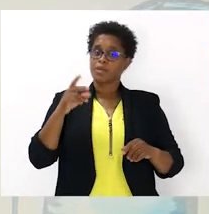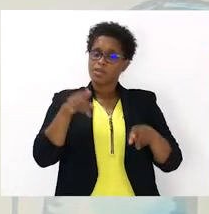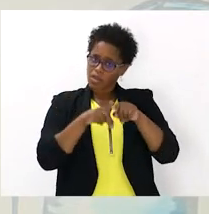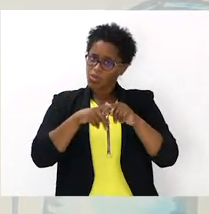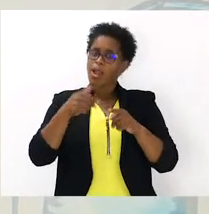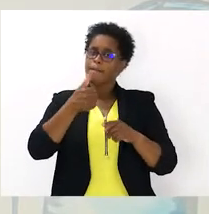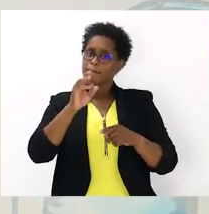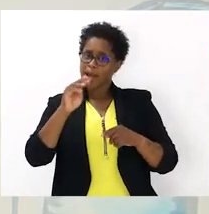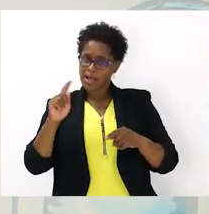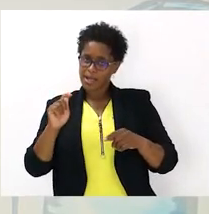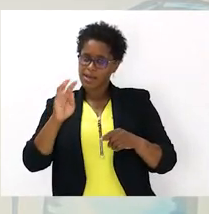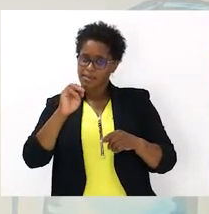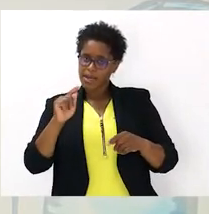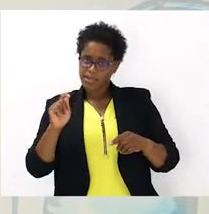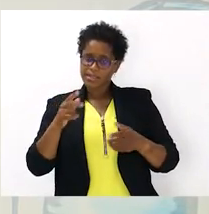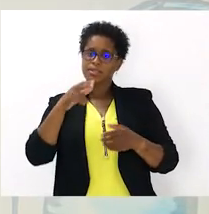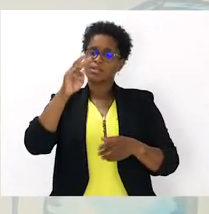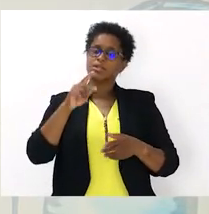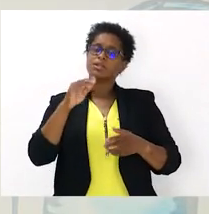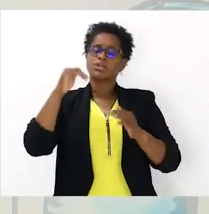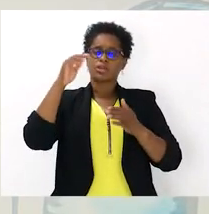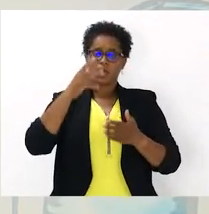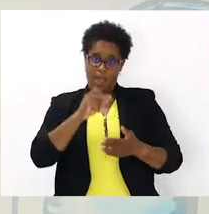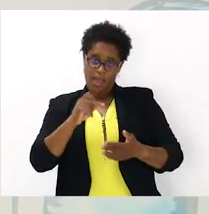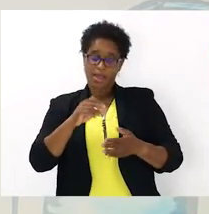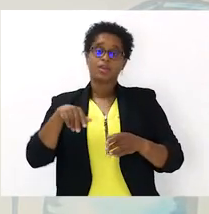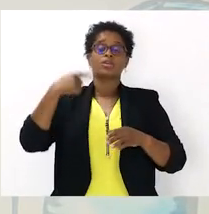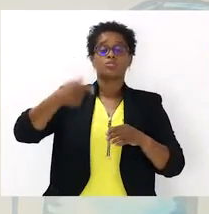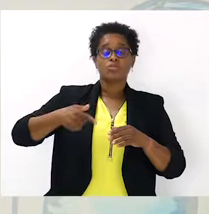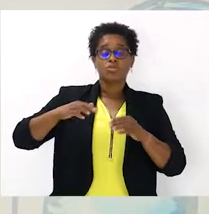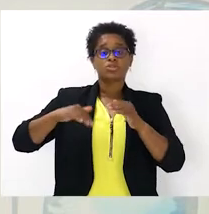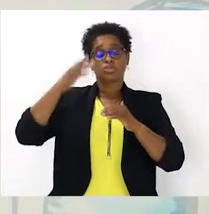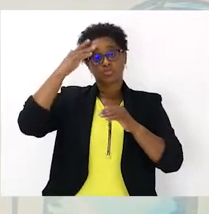expoente M. Temos aqui M,